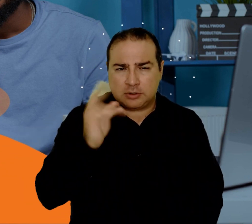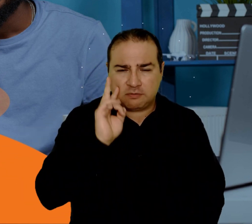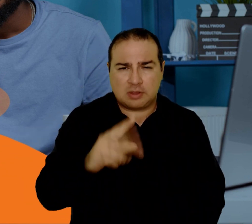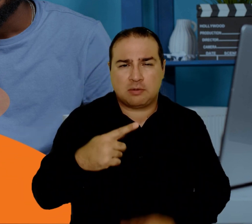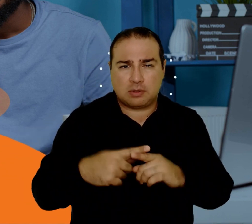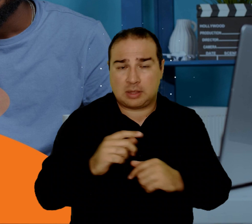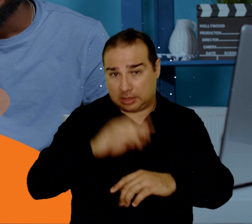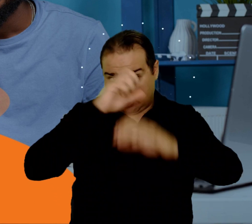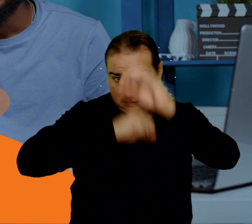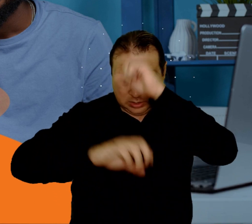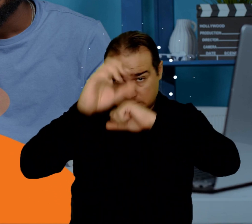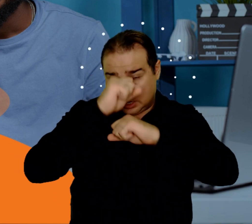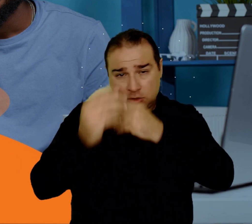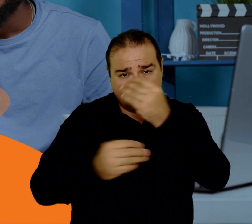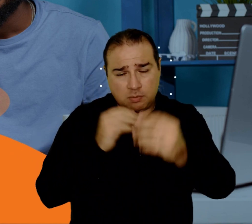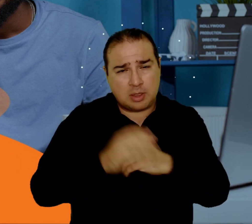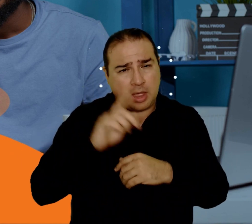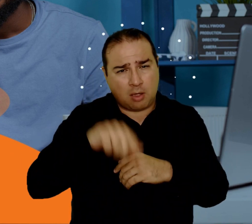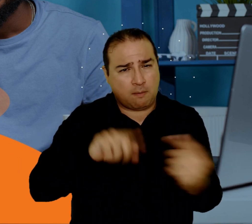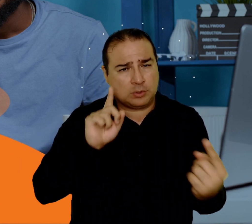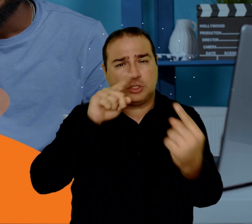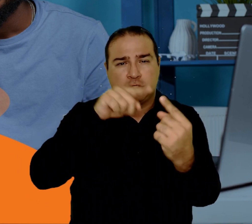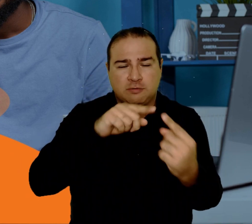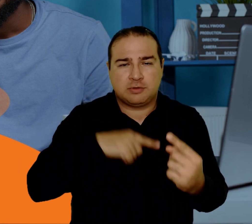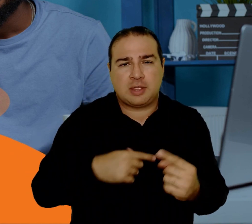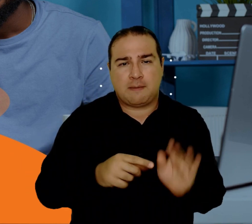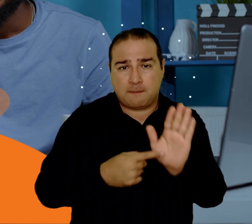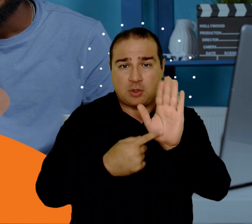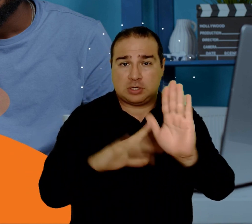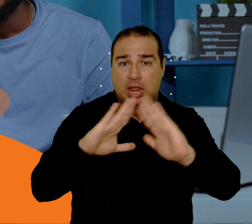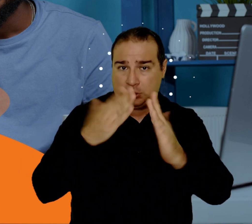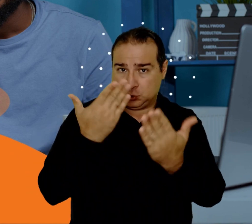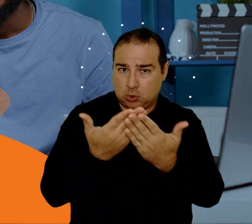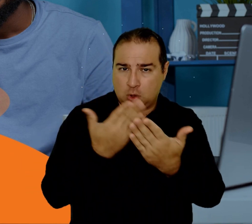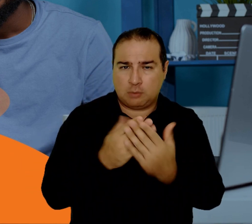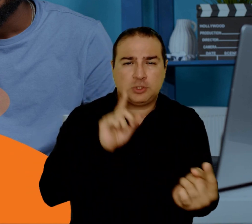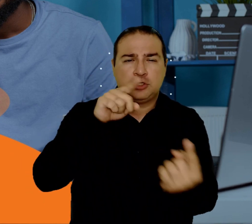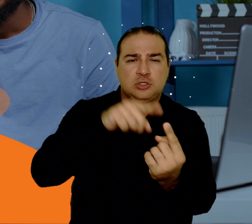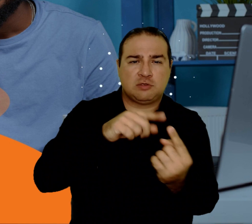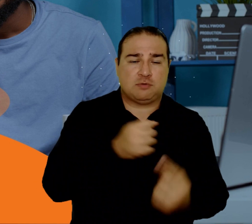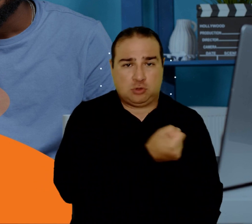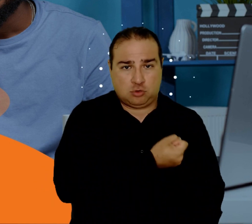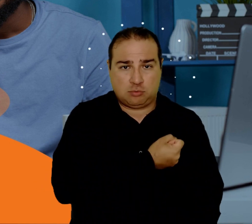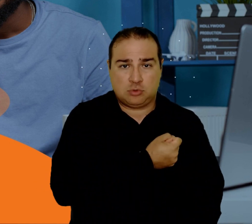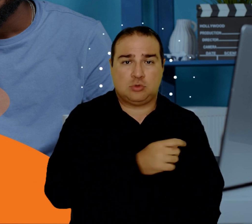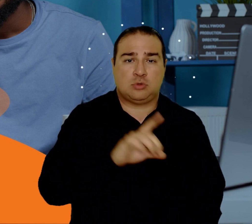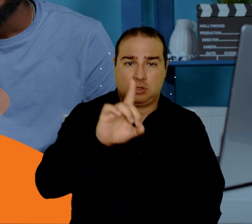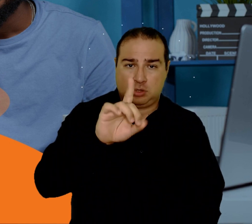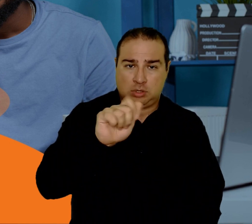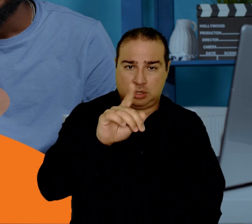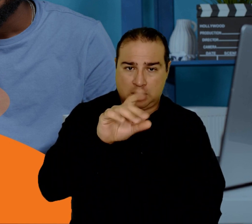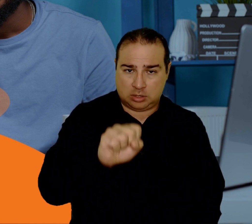olhe para a questão da aprendizagem, né, que é o grande objetivo norteador da escola. Né, de acordo com os dados do